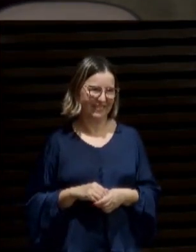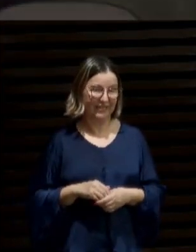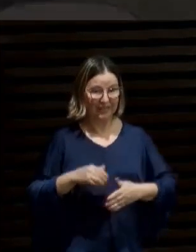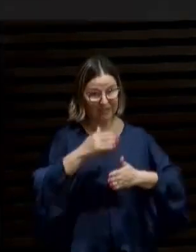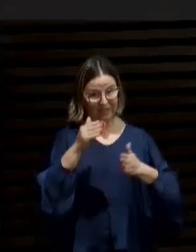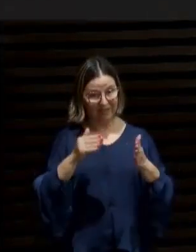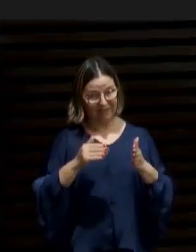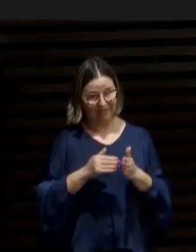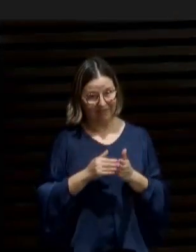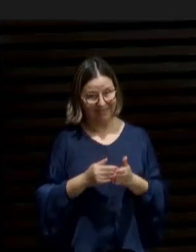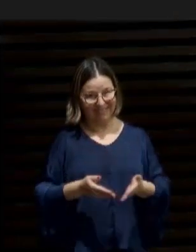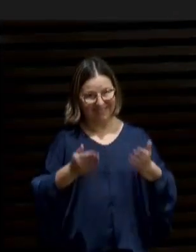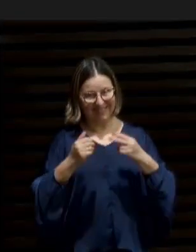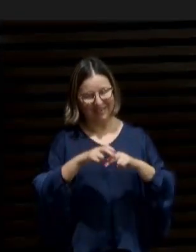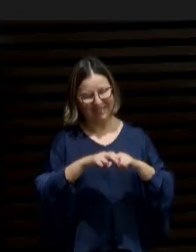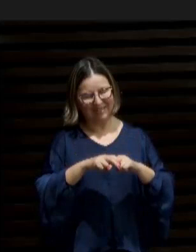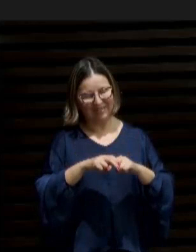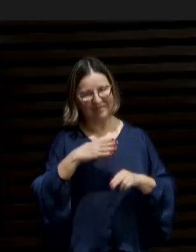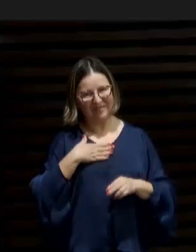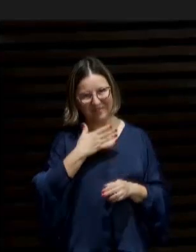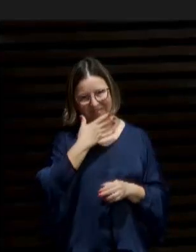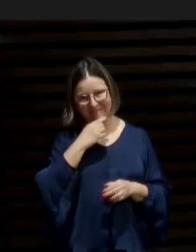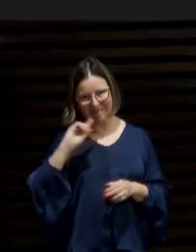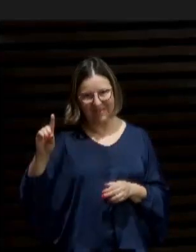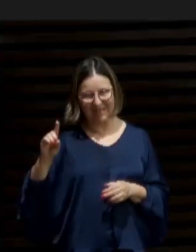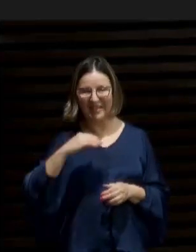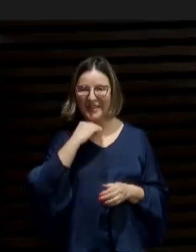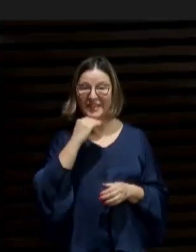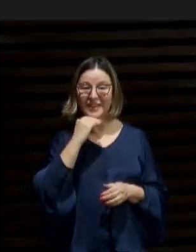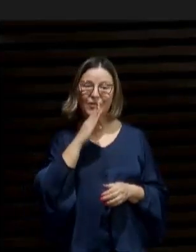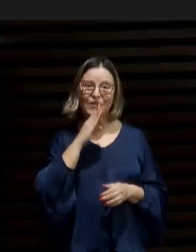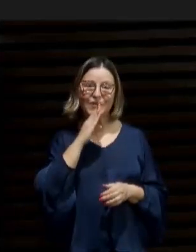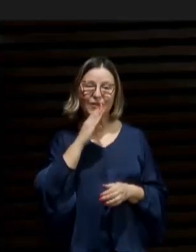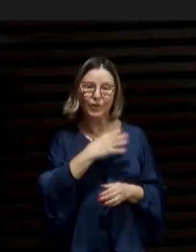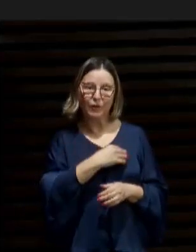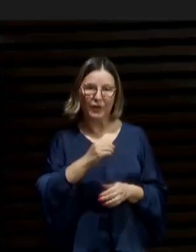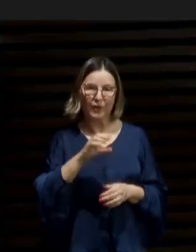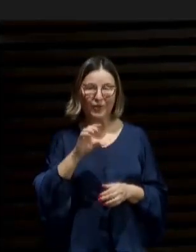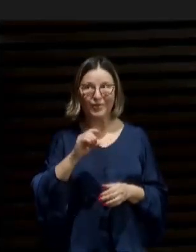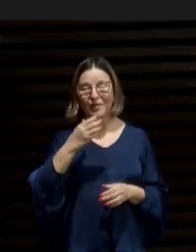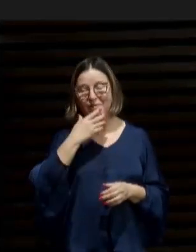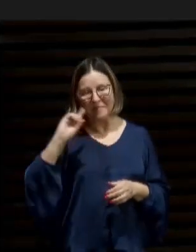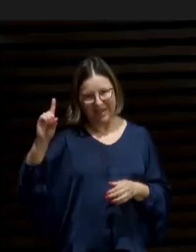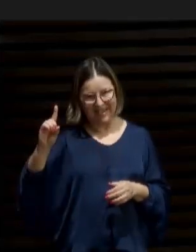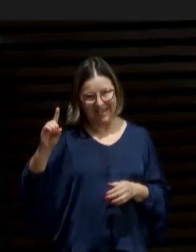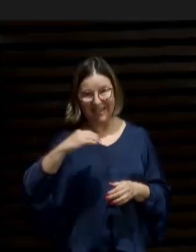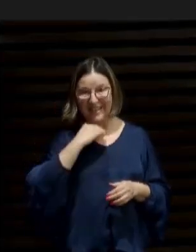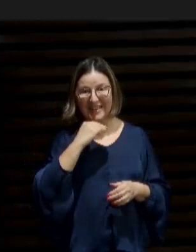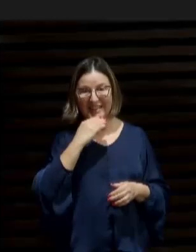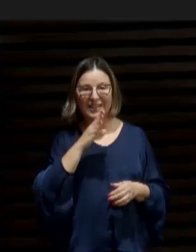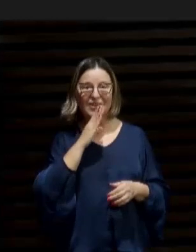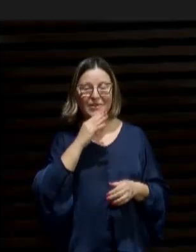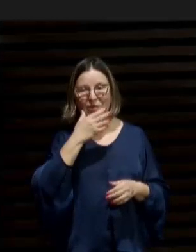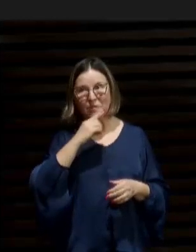Tudo me foi entregue por meu Pai. Ninguém conhece o Filho, senão o Pai. E ninguém conhece o